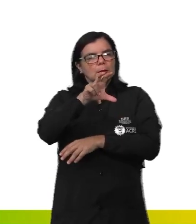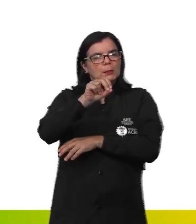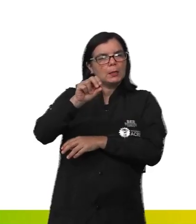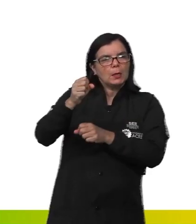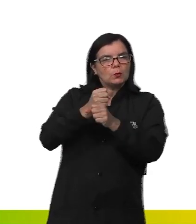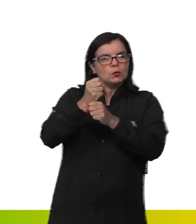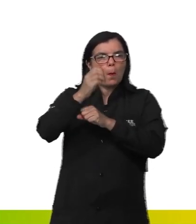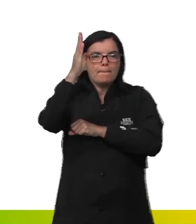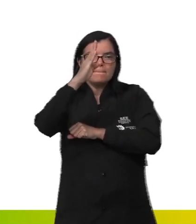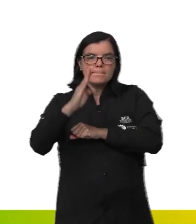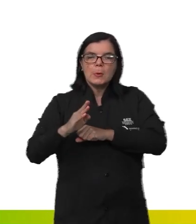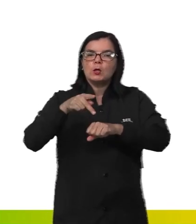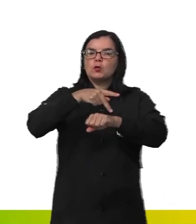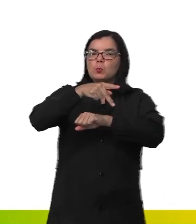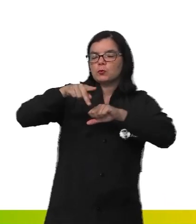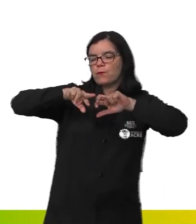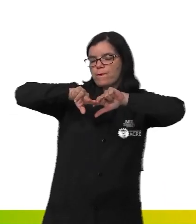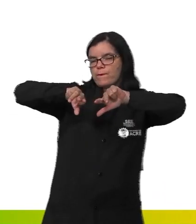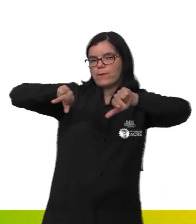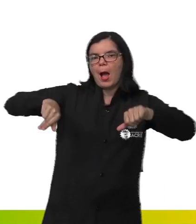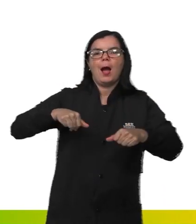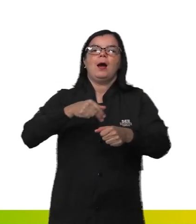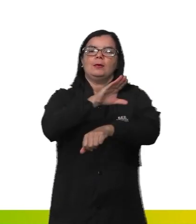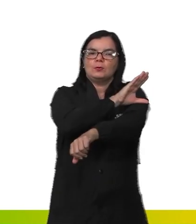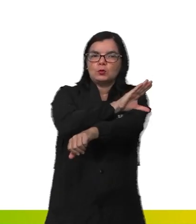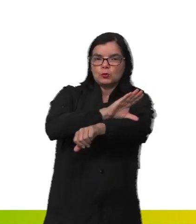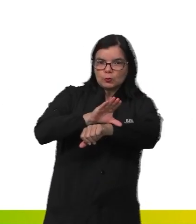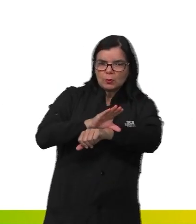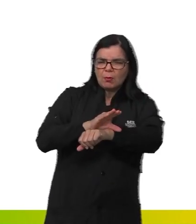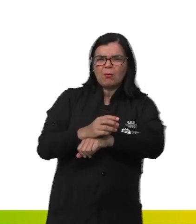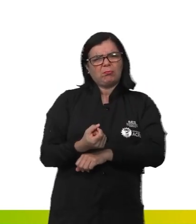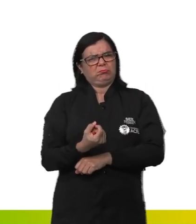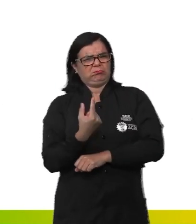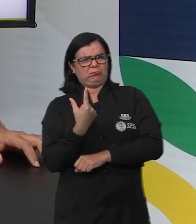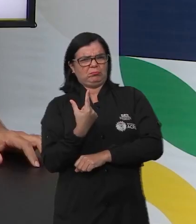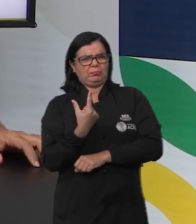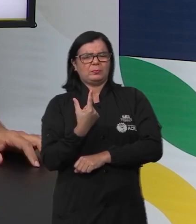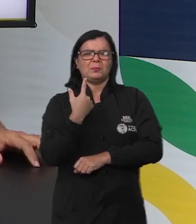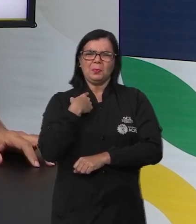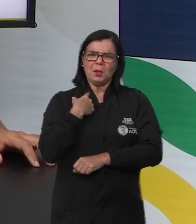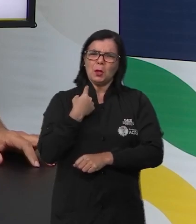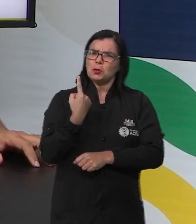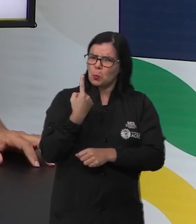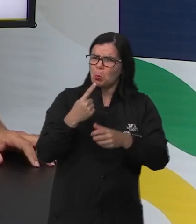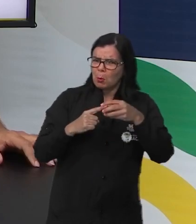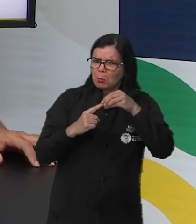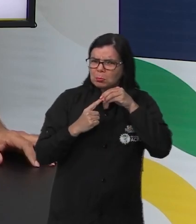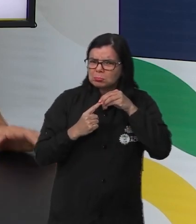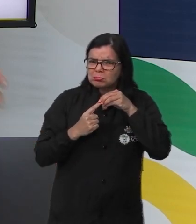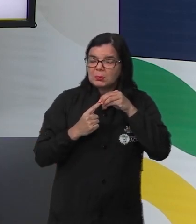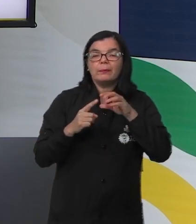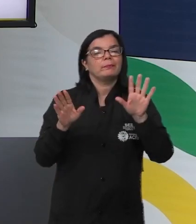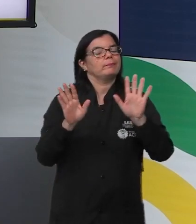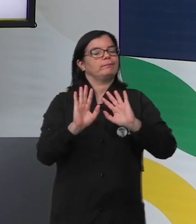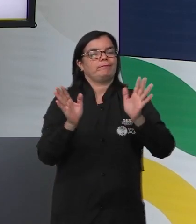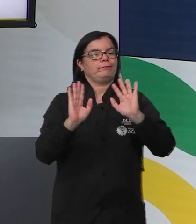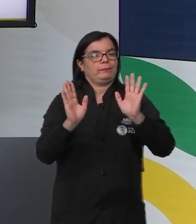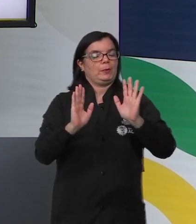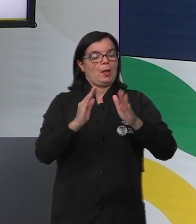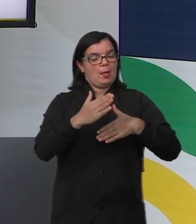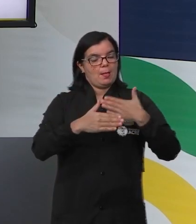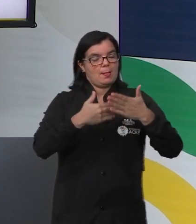500 anos, o Brasil é um país multicultural. Multicultural, professor? A gente não tem assim uma cultura? Não, a